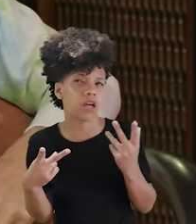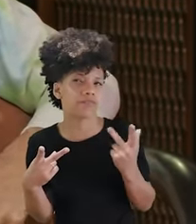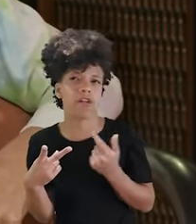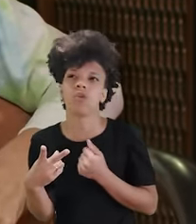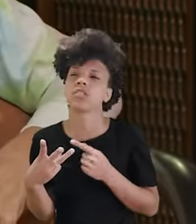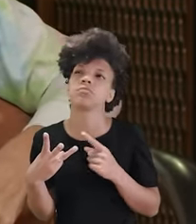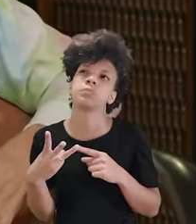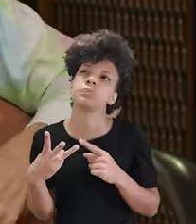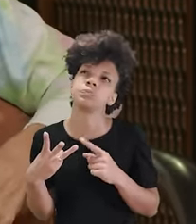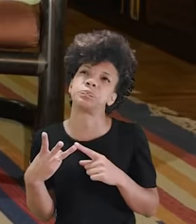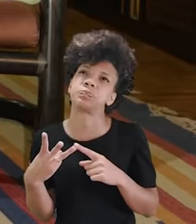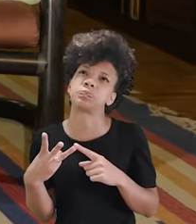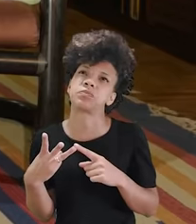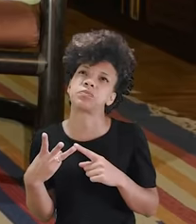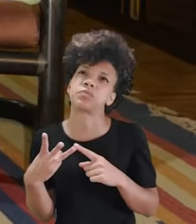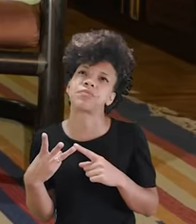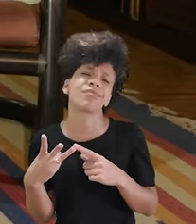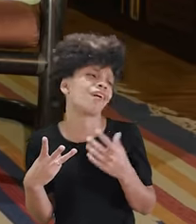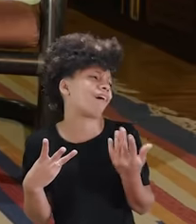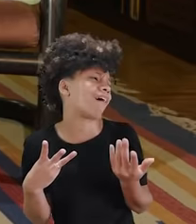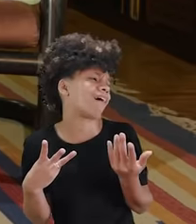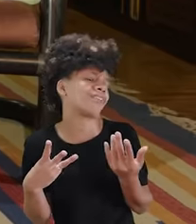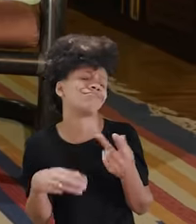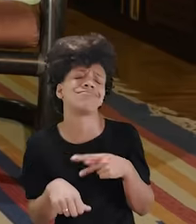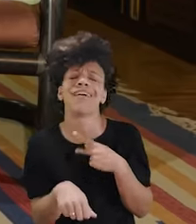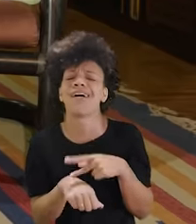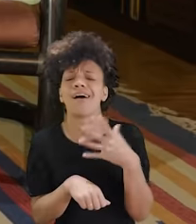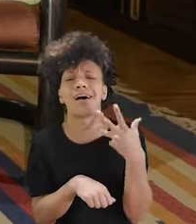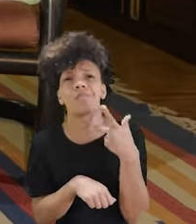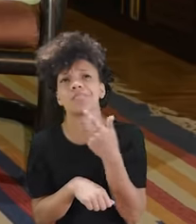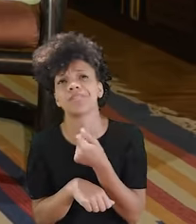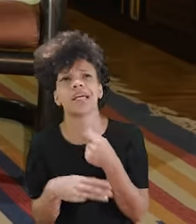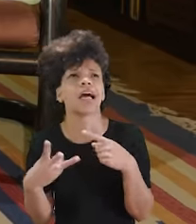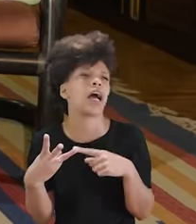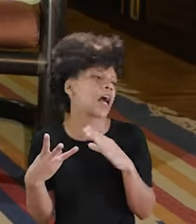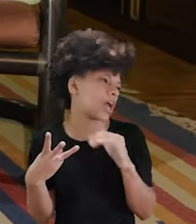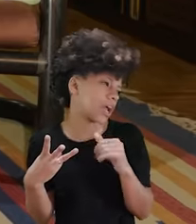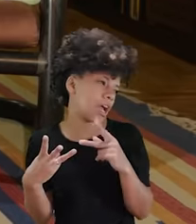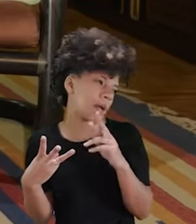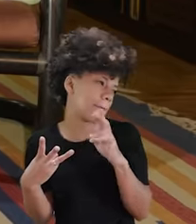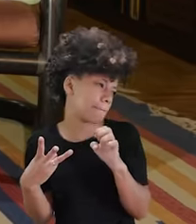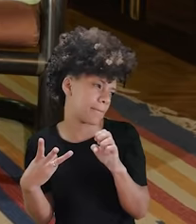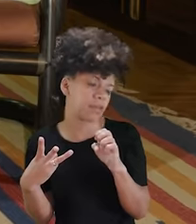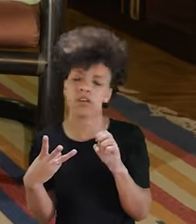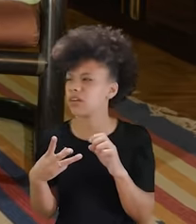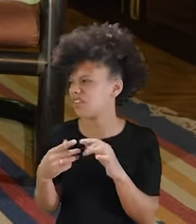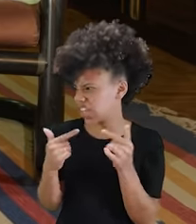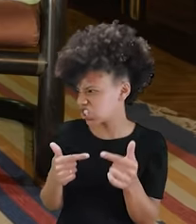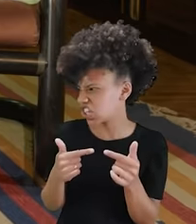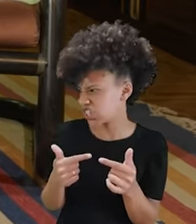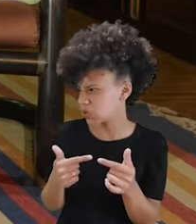sem Capri ficava chato e para Capri pela 25ª vez presentão porque